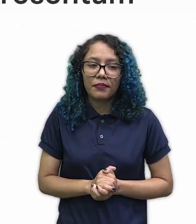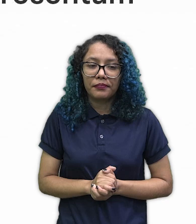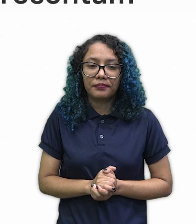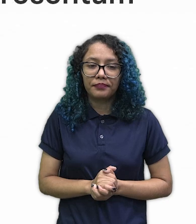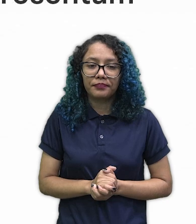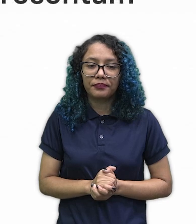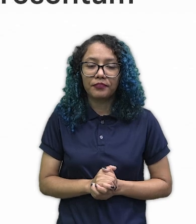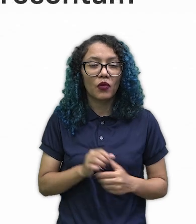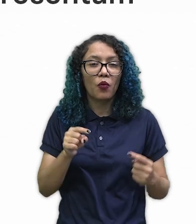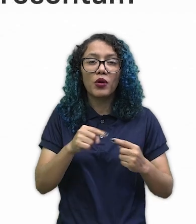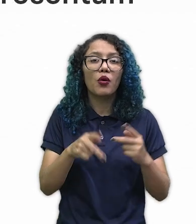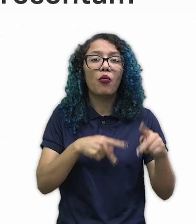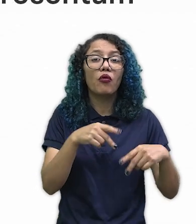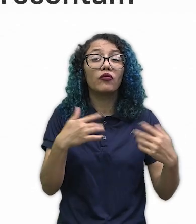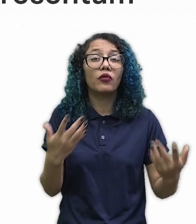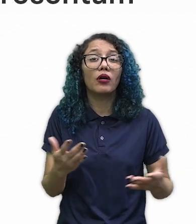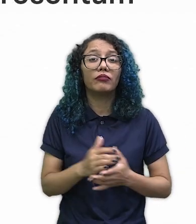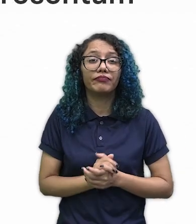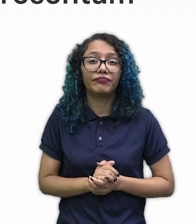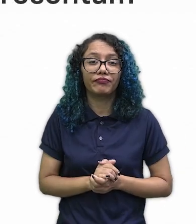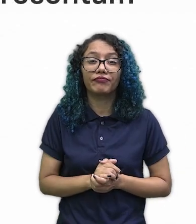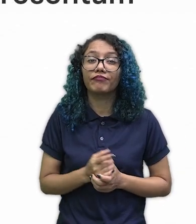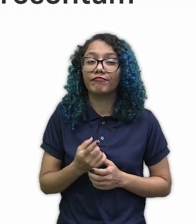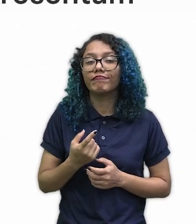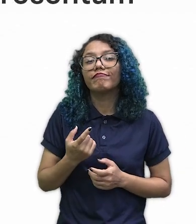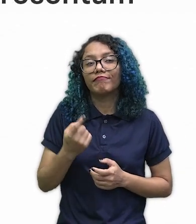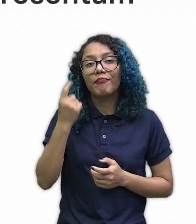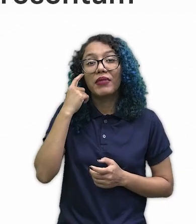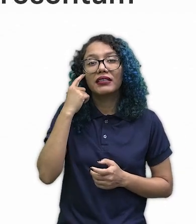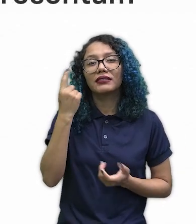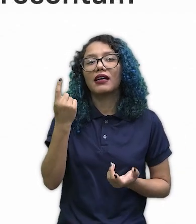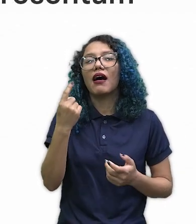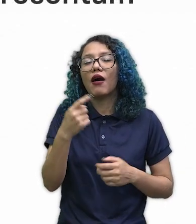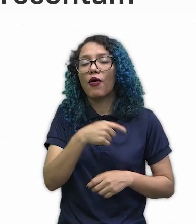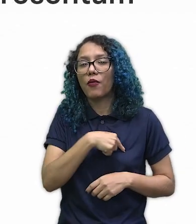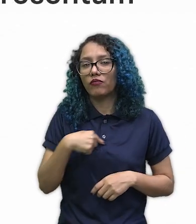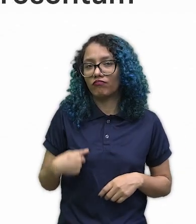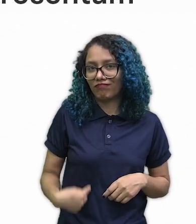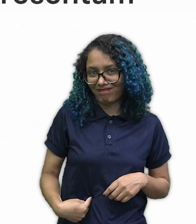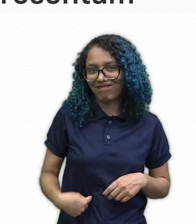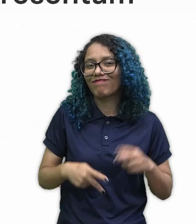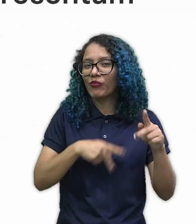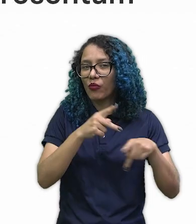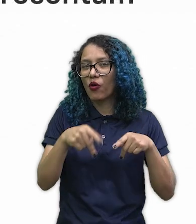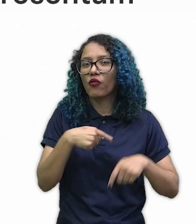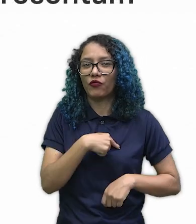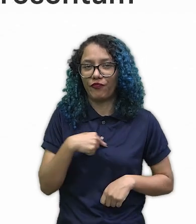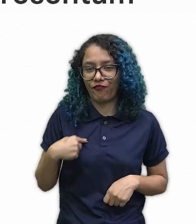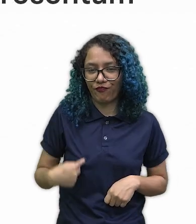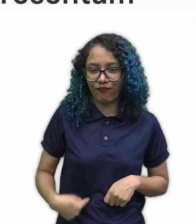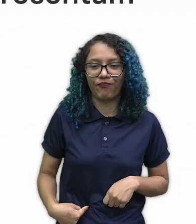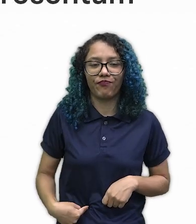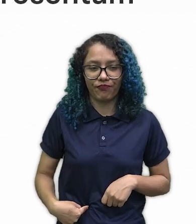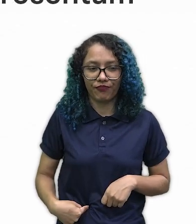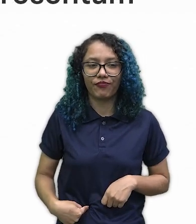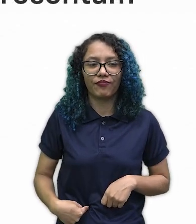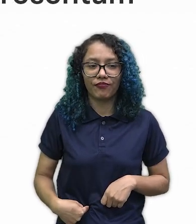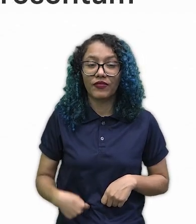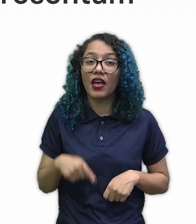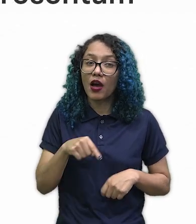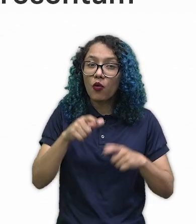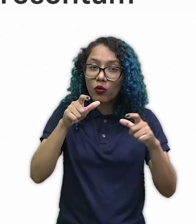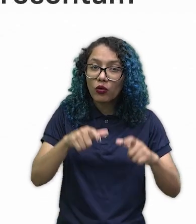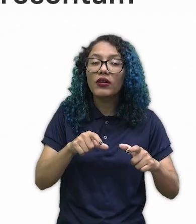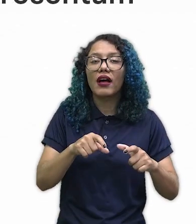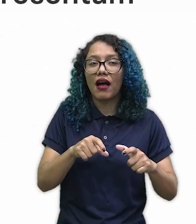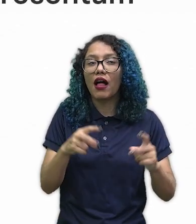povo. Quem são eles? A gente já pensa logo nos chineses, né, no povo chinês, que é da onde